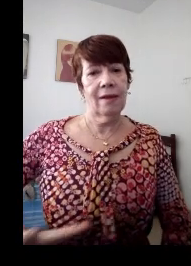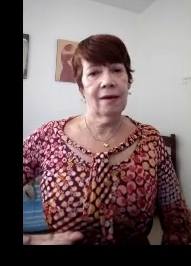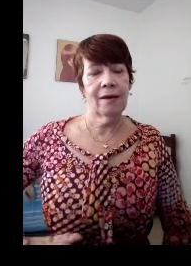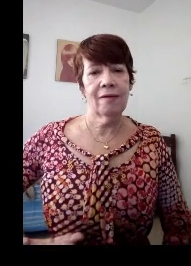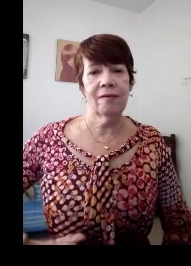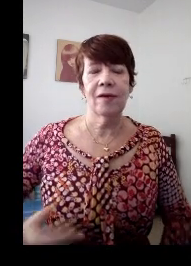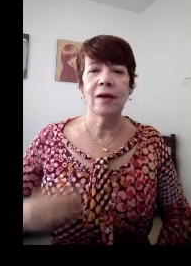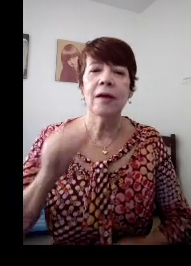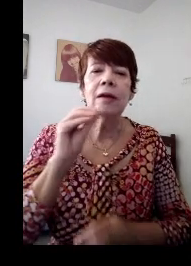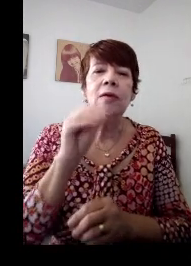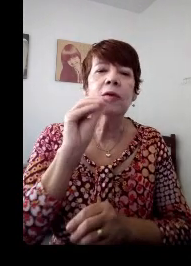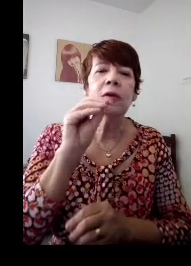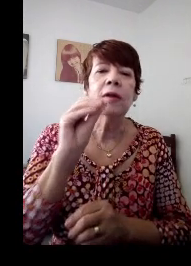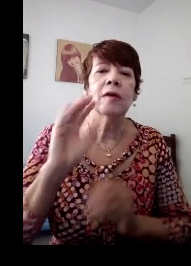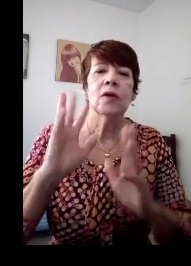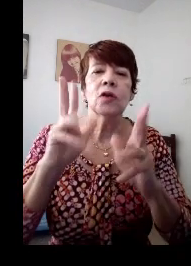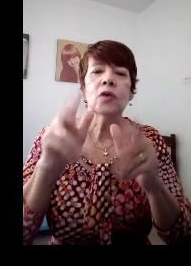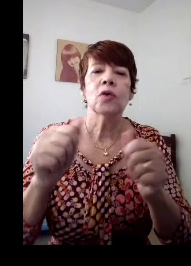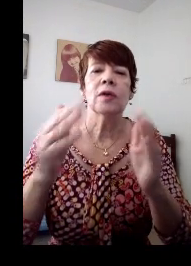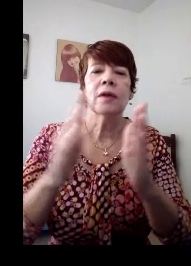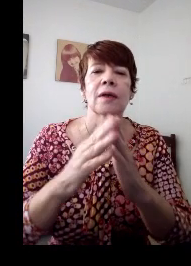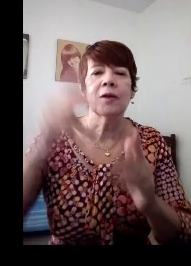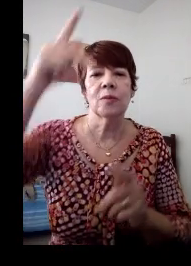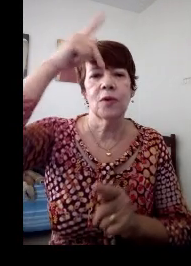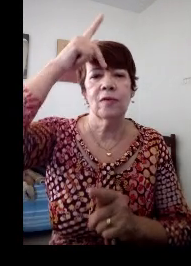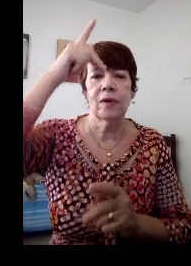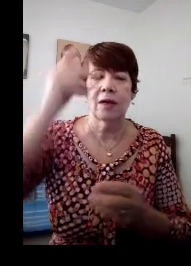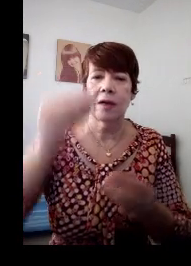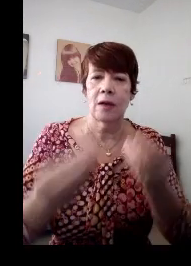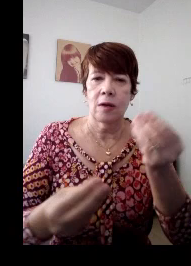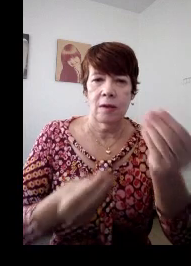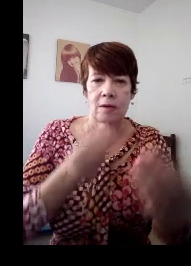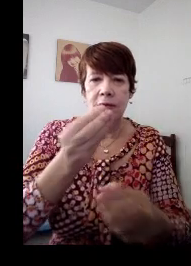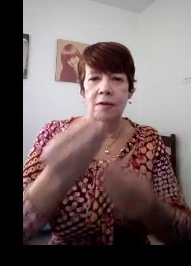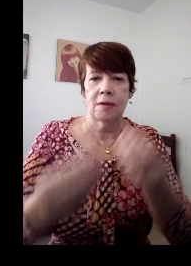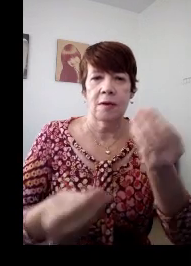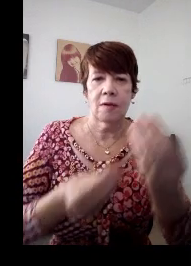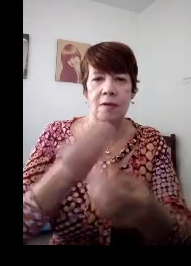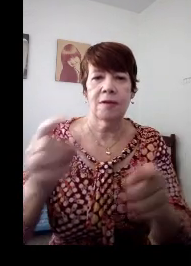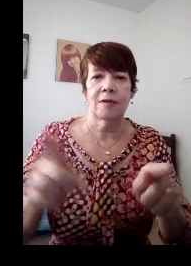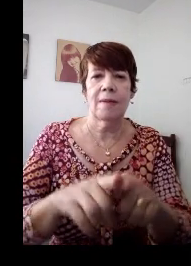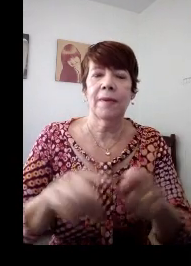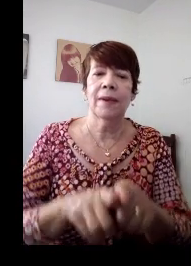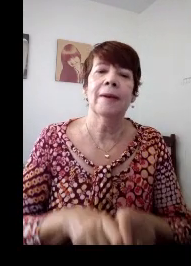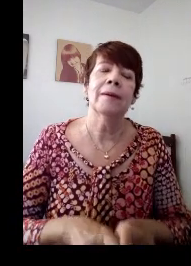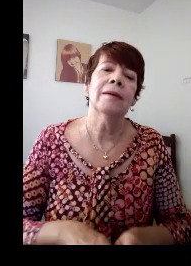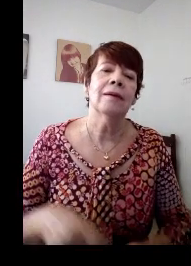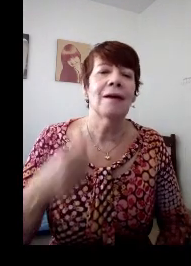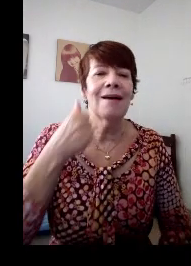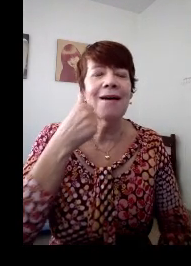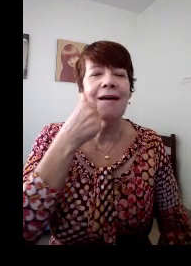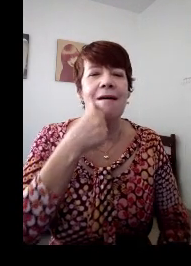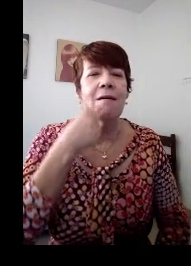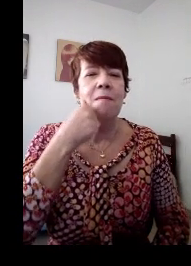que cuidava dos negócios do Potifar. Por isso que a mulher de Potifar